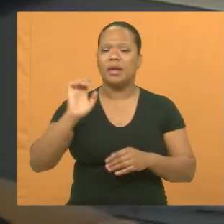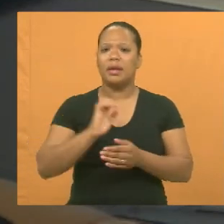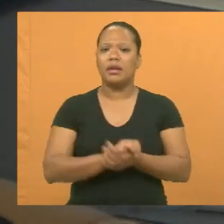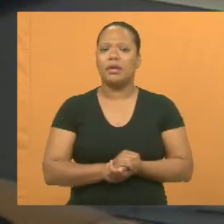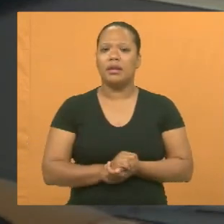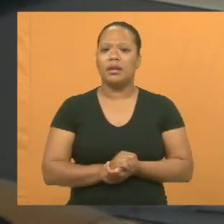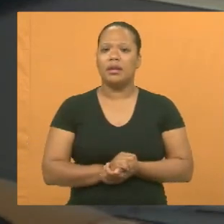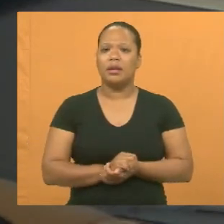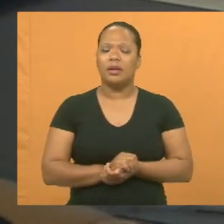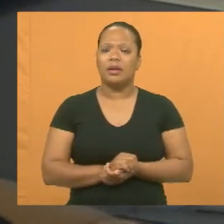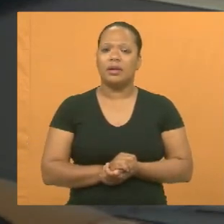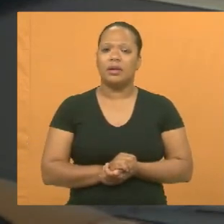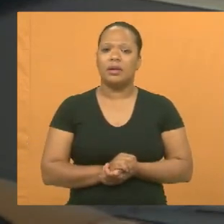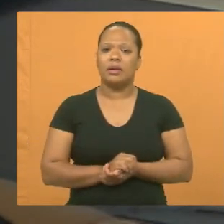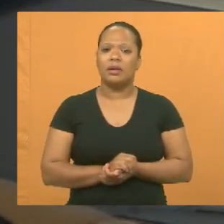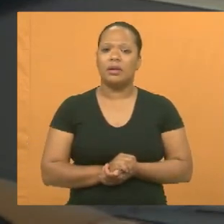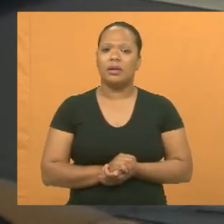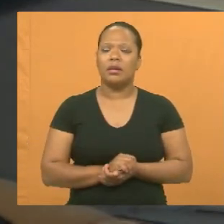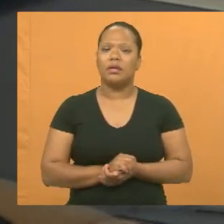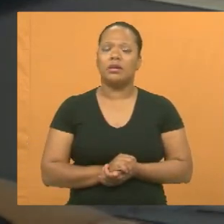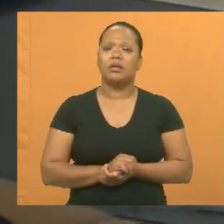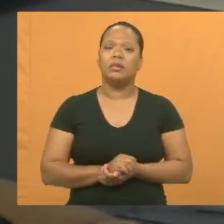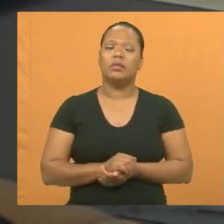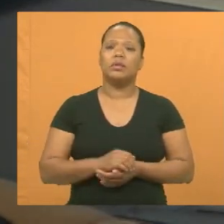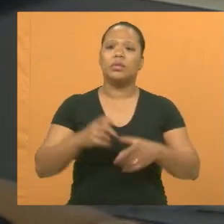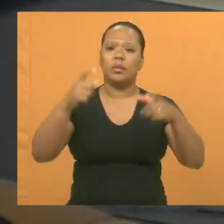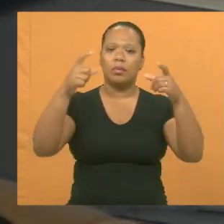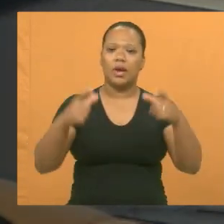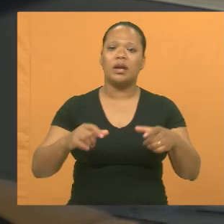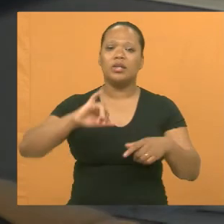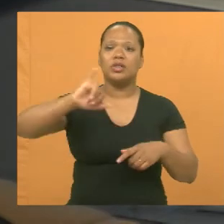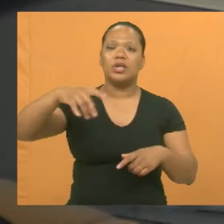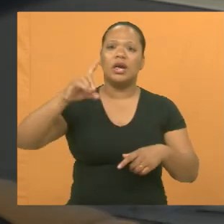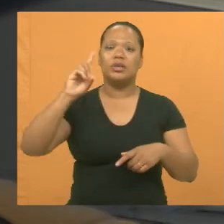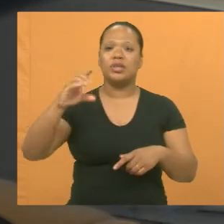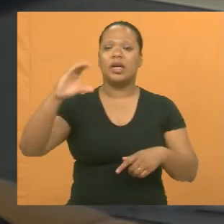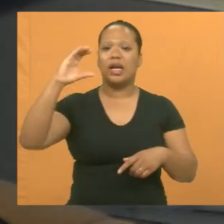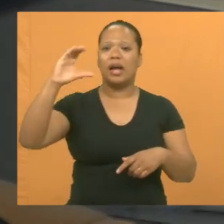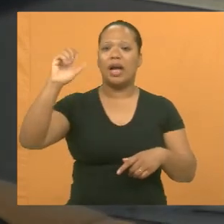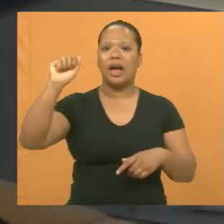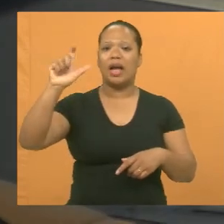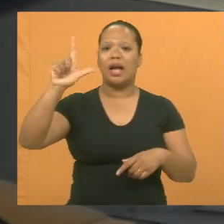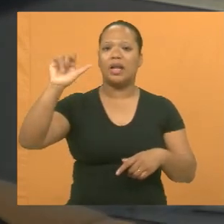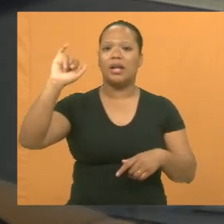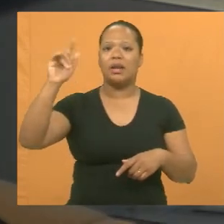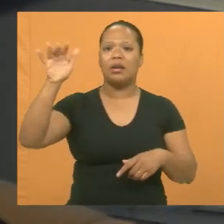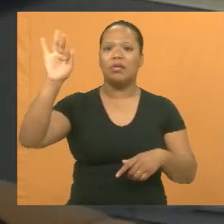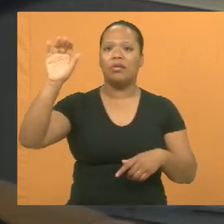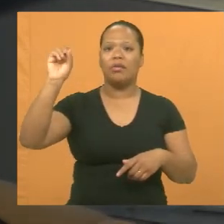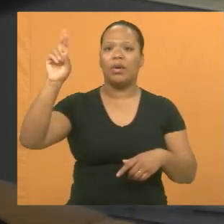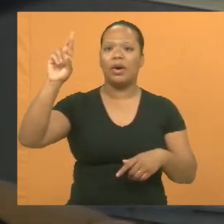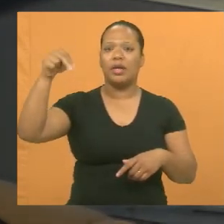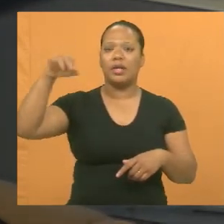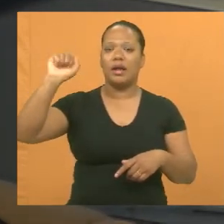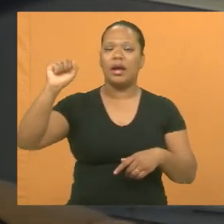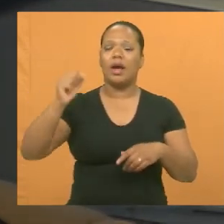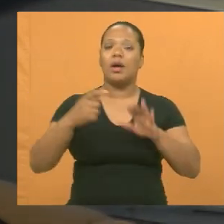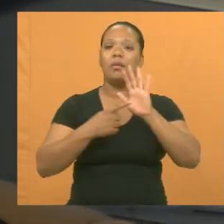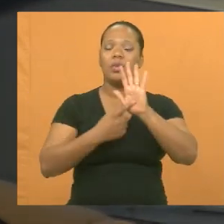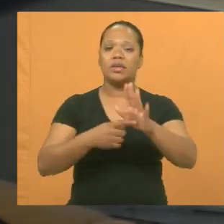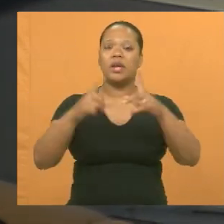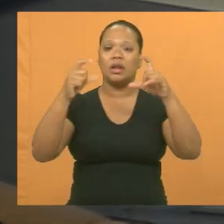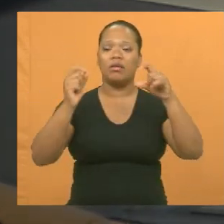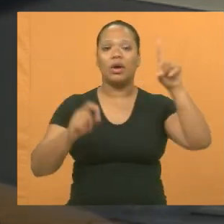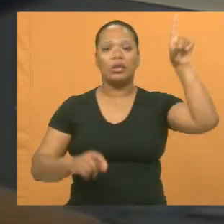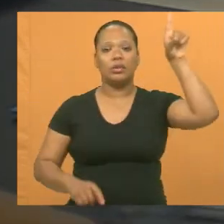Limoeiro, 157, no Jardim Califórnia. Eu quero mostrar essa foto aqui, ó. Está em frente ao